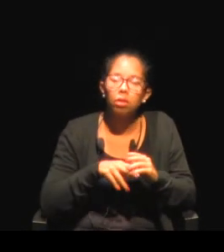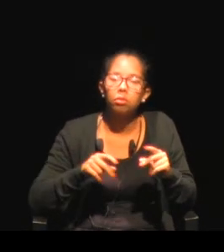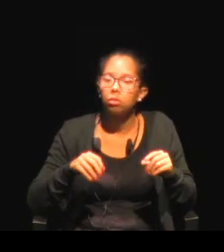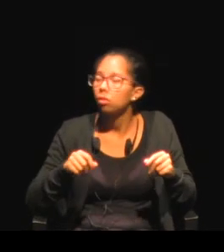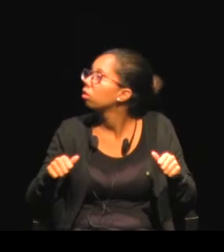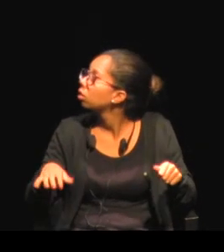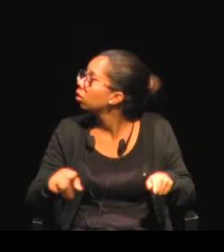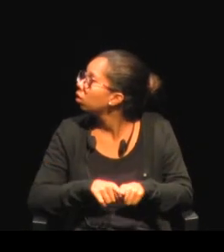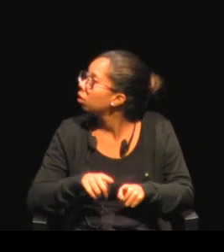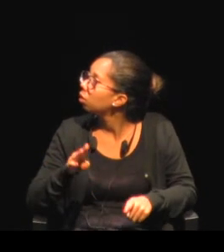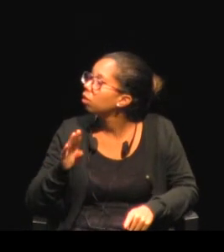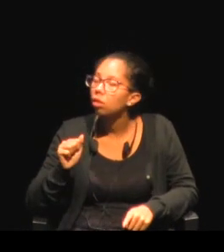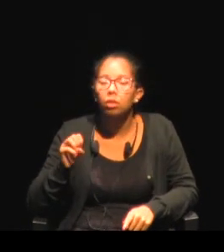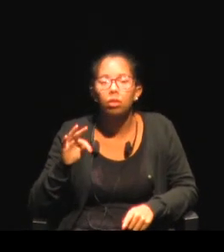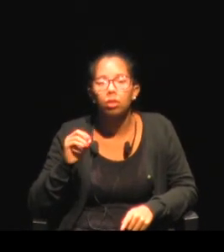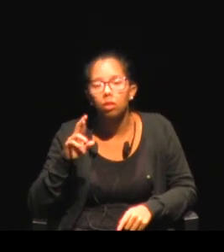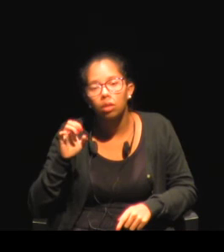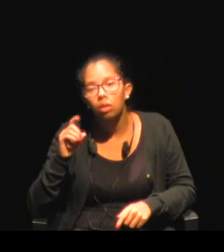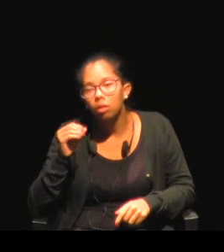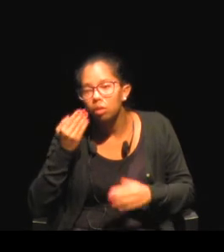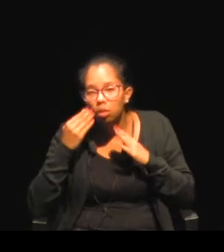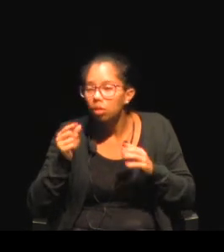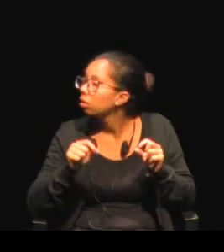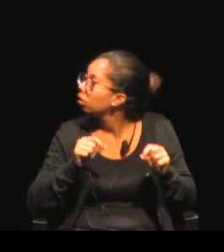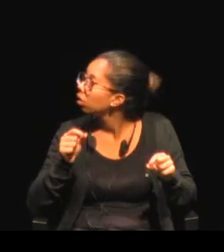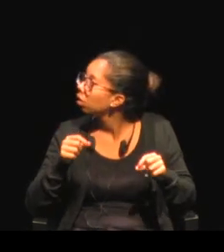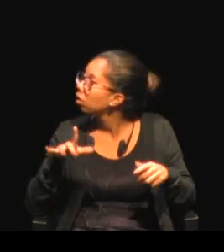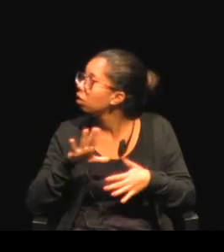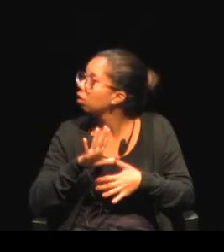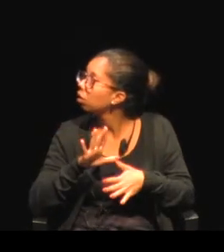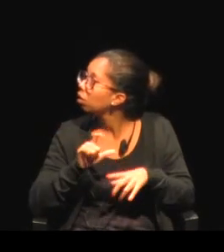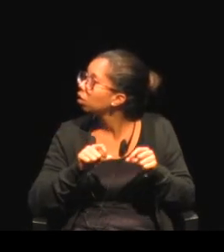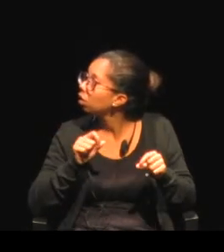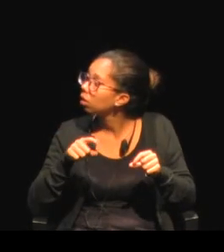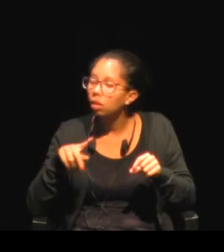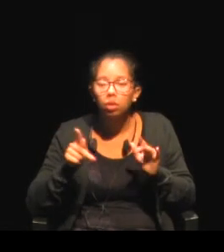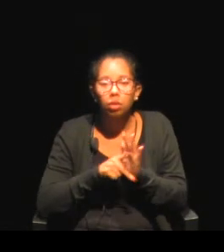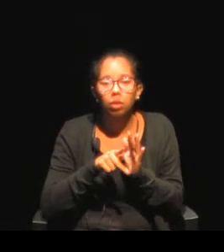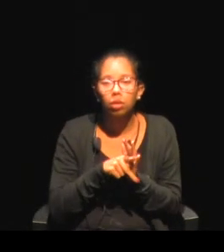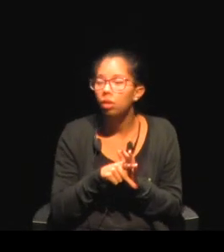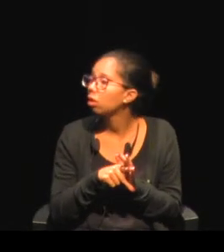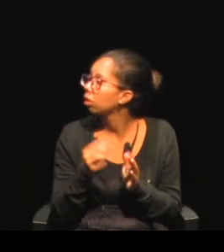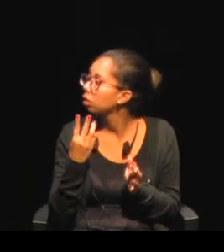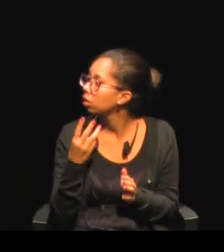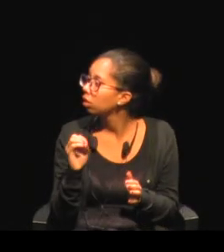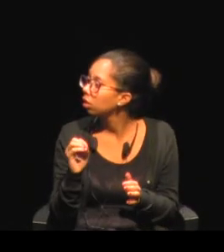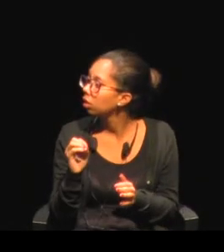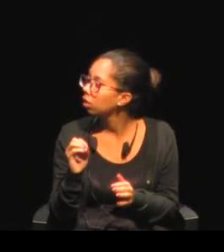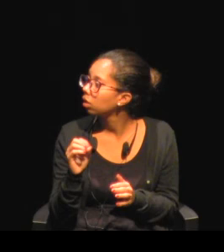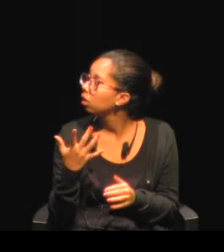aí. Mais uma vez, essa relação de interatividade entre escalas diferentes do espaço na cidade,